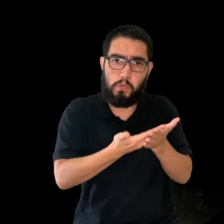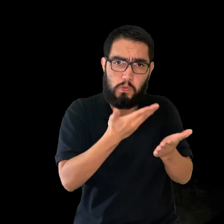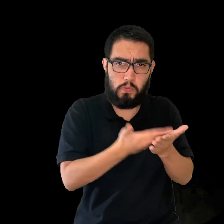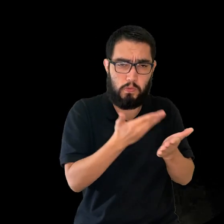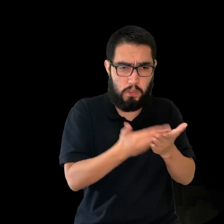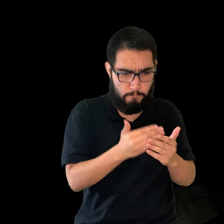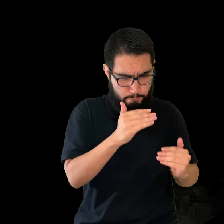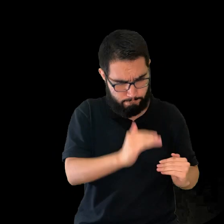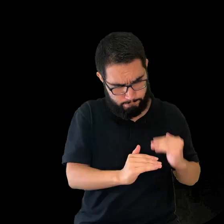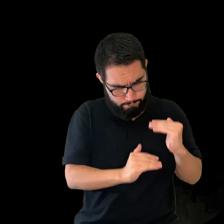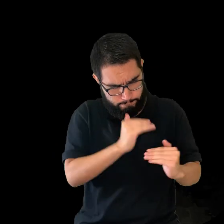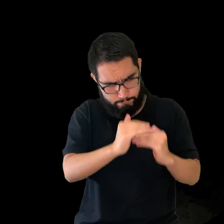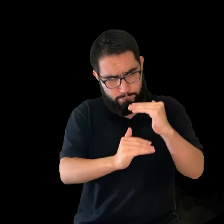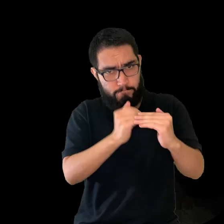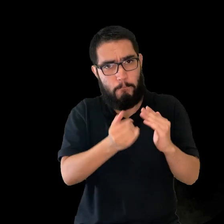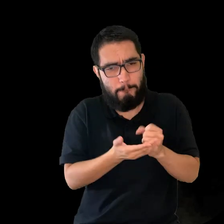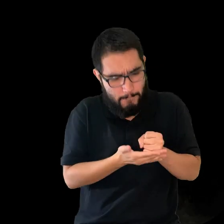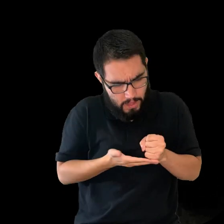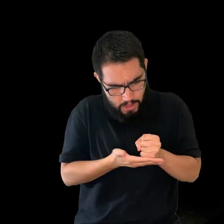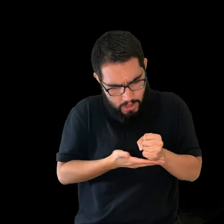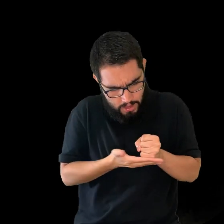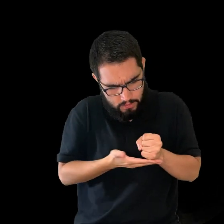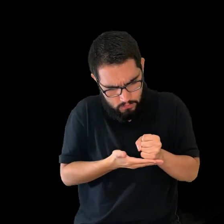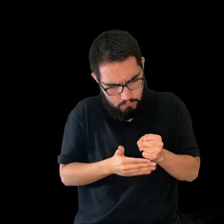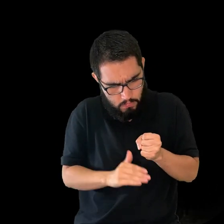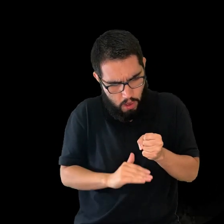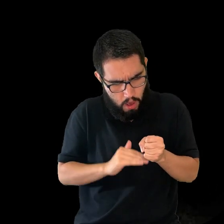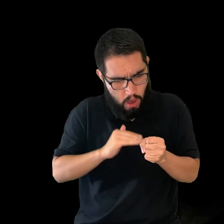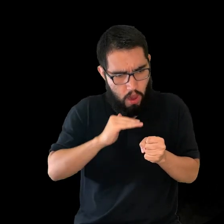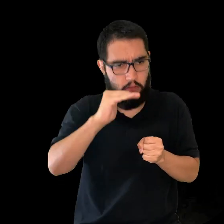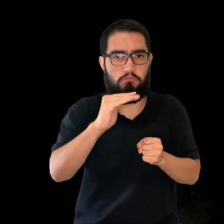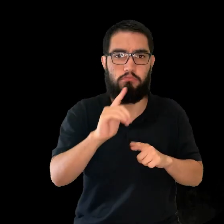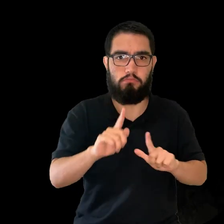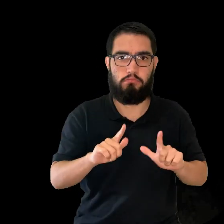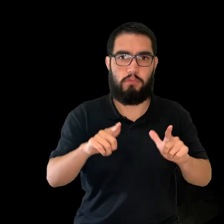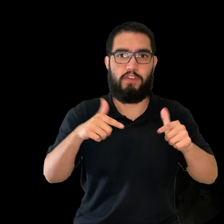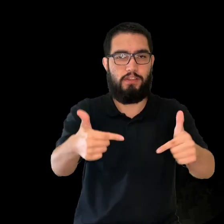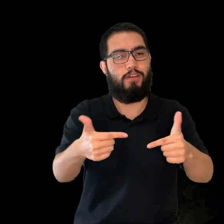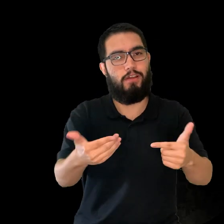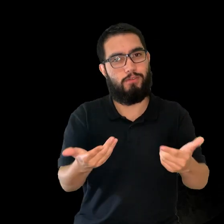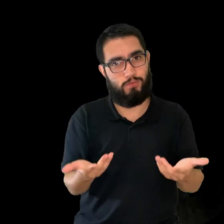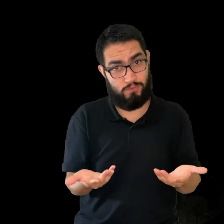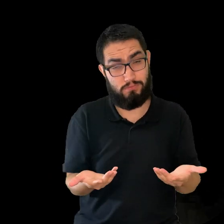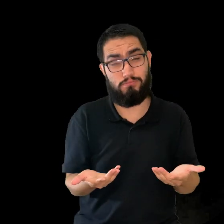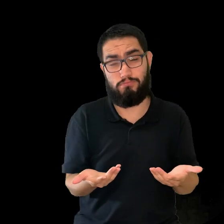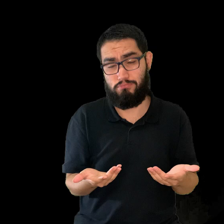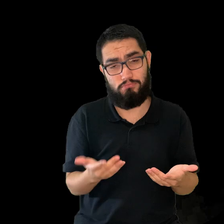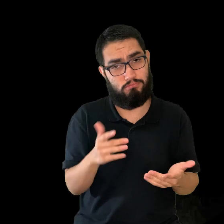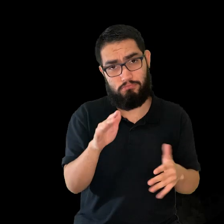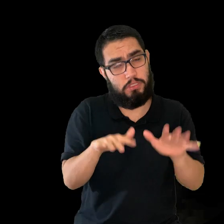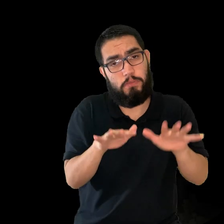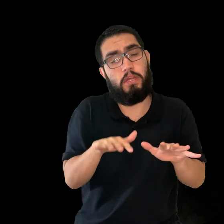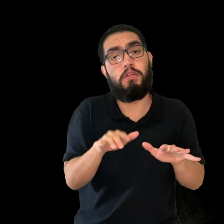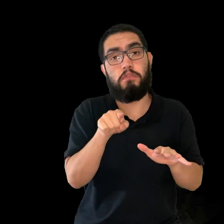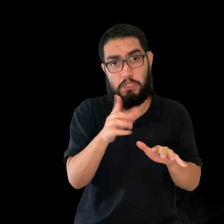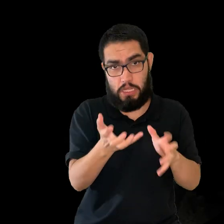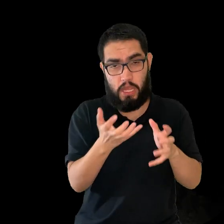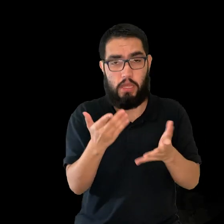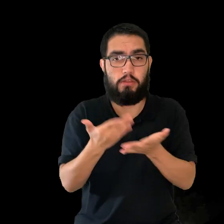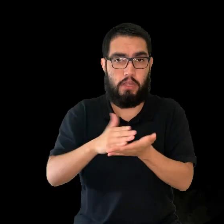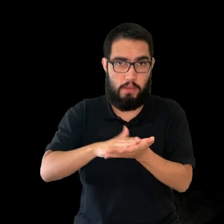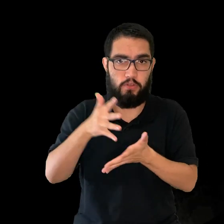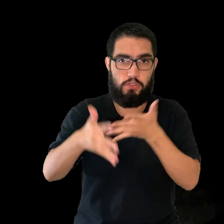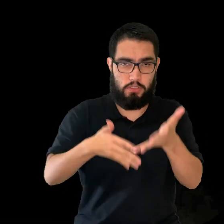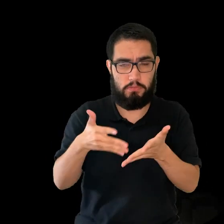cada etapa, desde o nível básico até o nível avançado, independente de você querer se tornar um intérprete